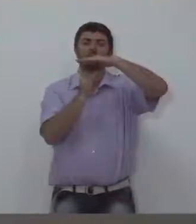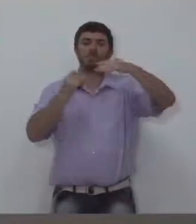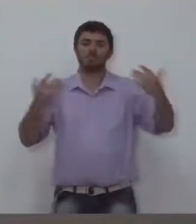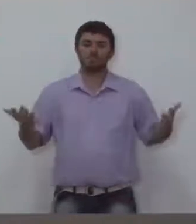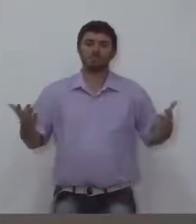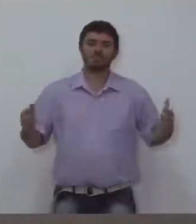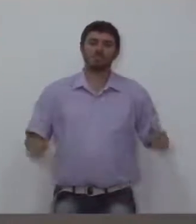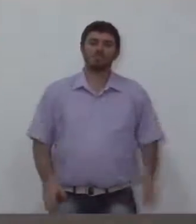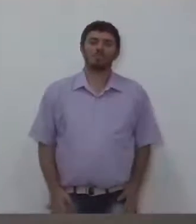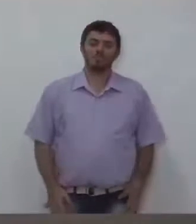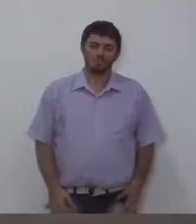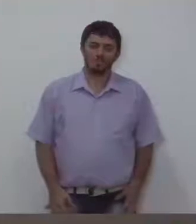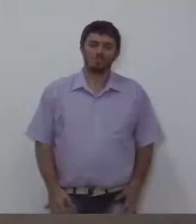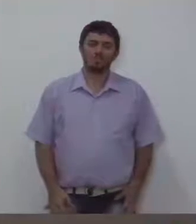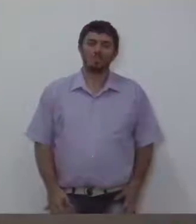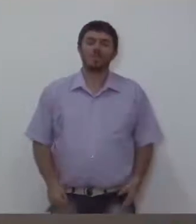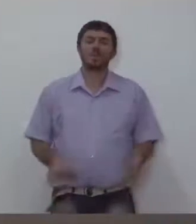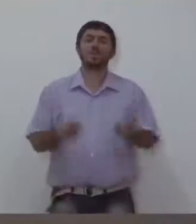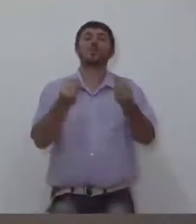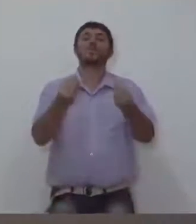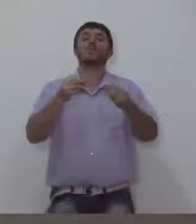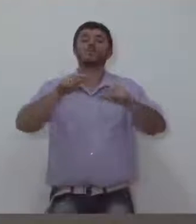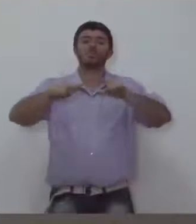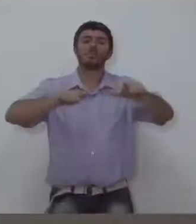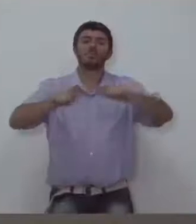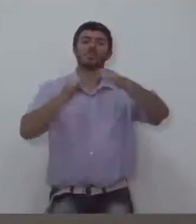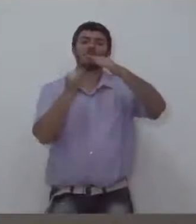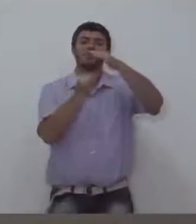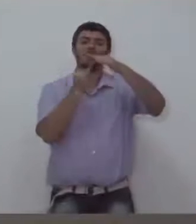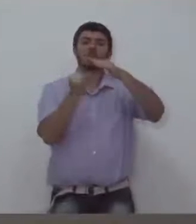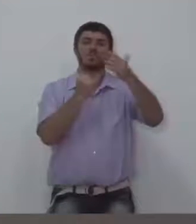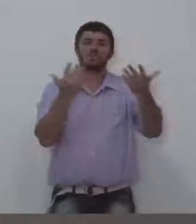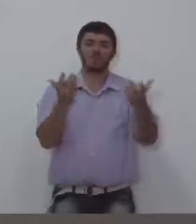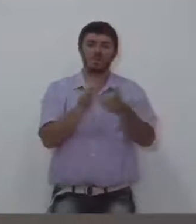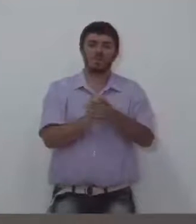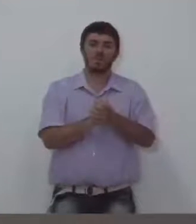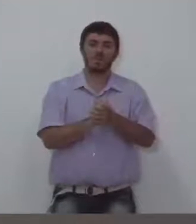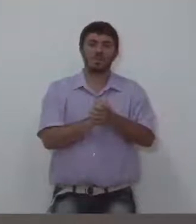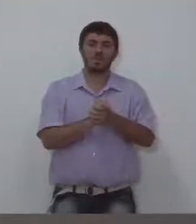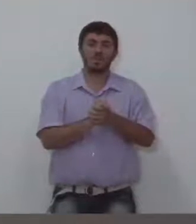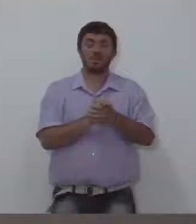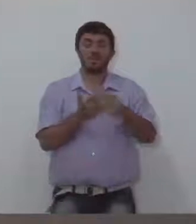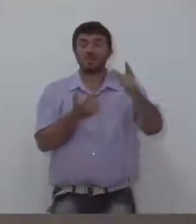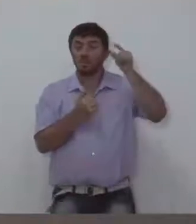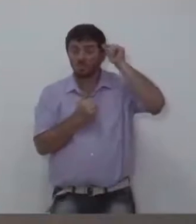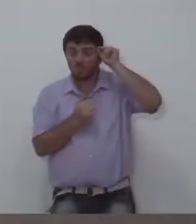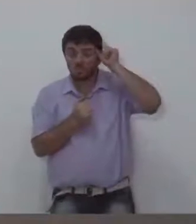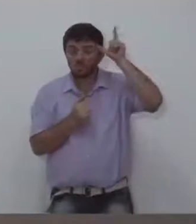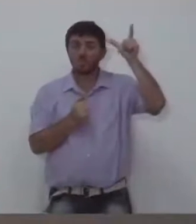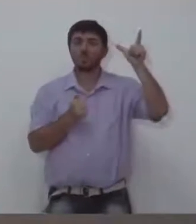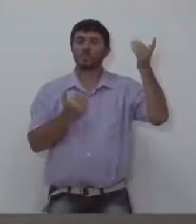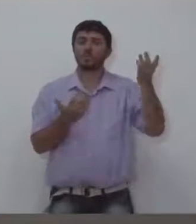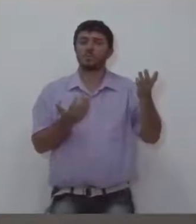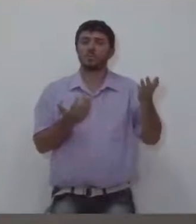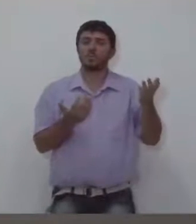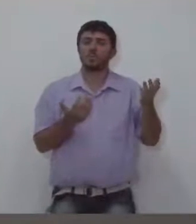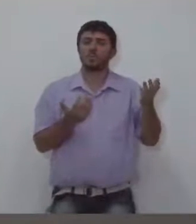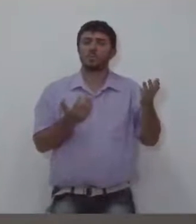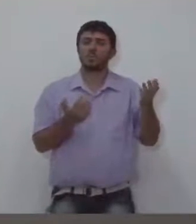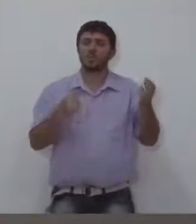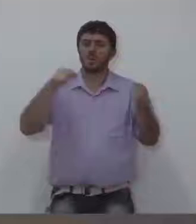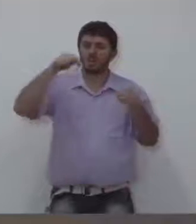grande oportunidade, eu já falei aqui, muita gente já falou, cultura, a possibilidade, dentro da própria cidade,